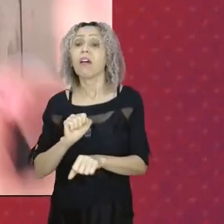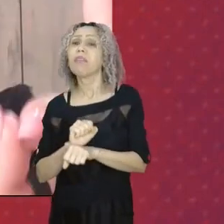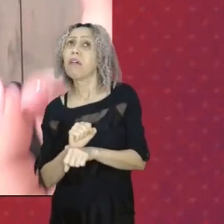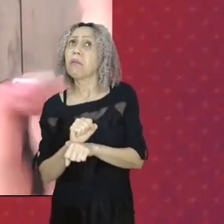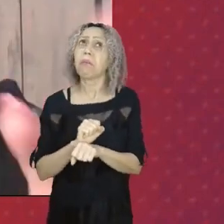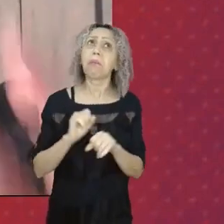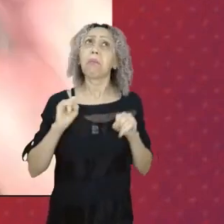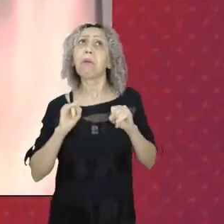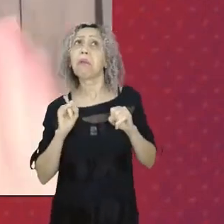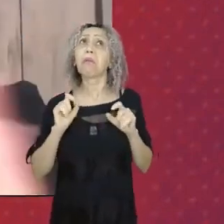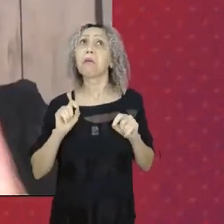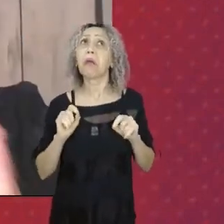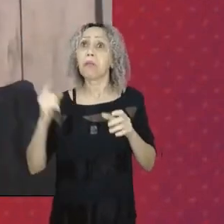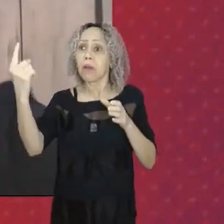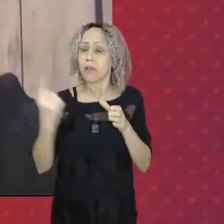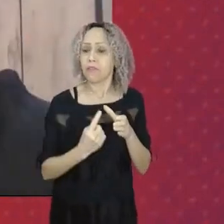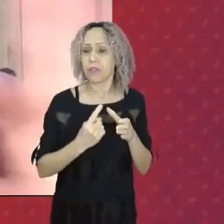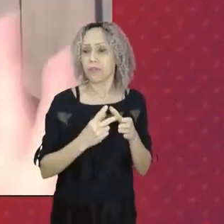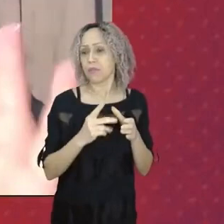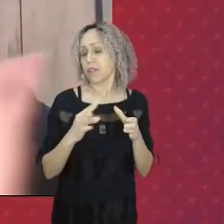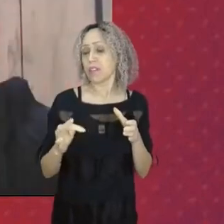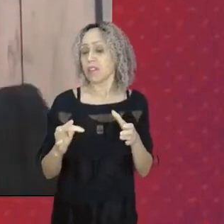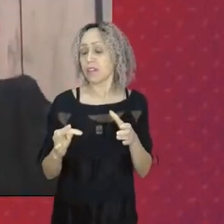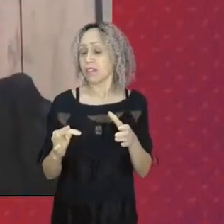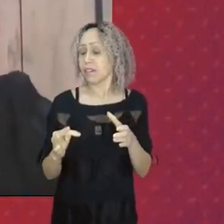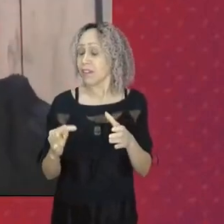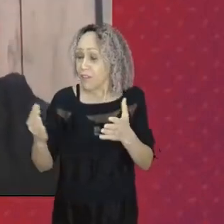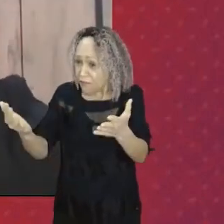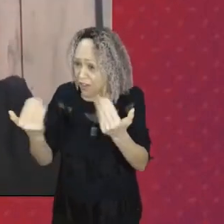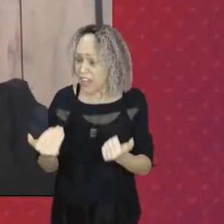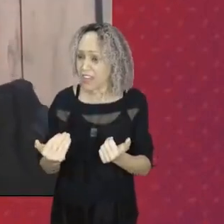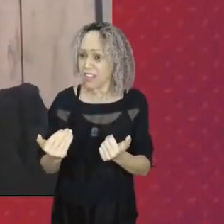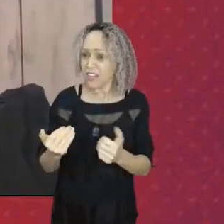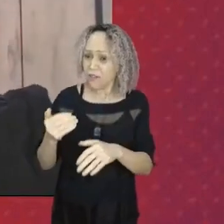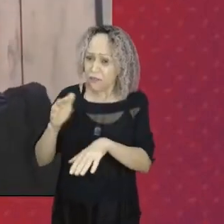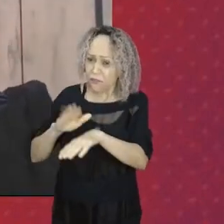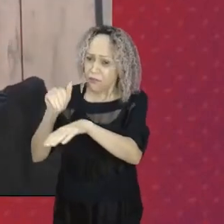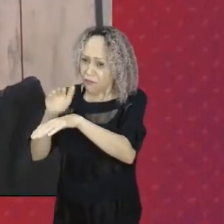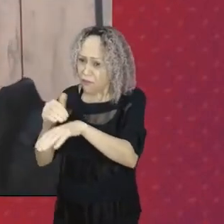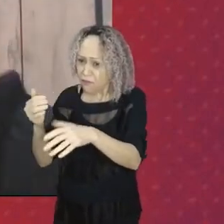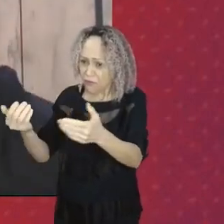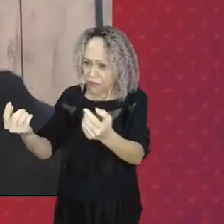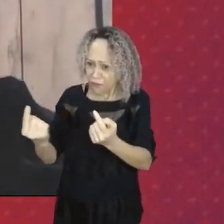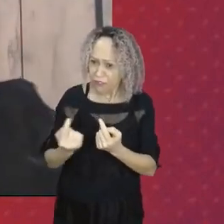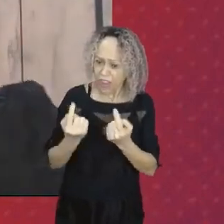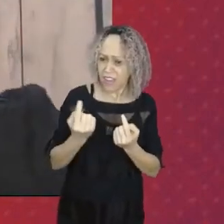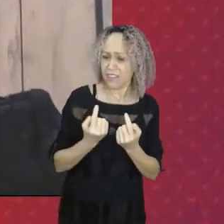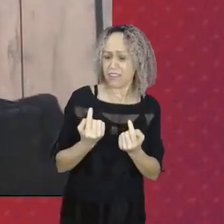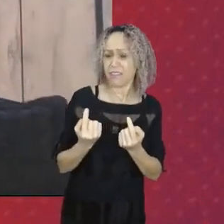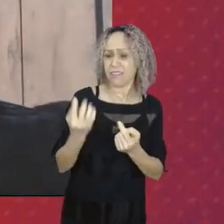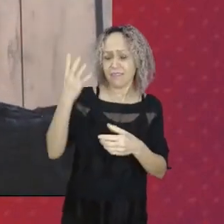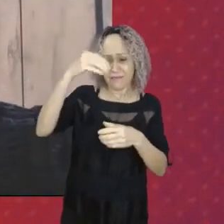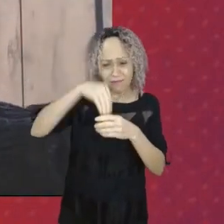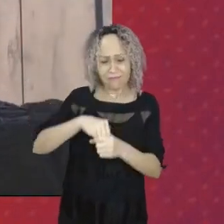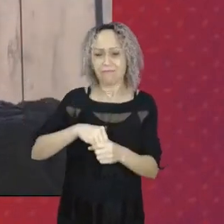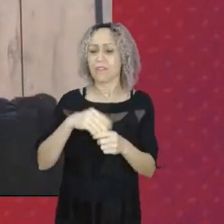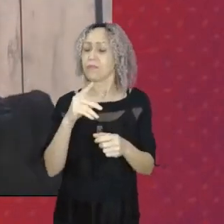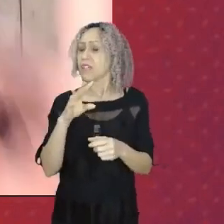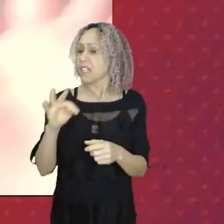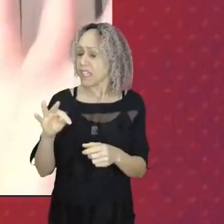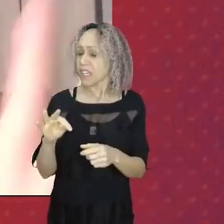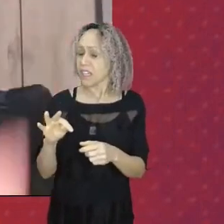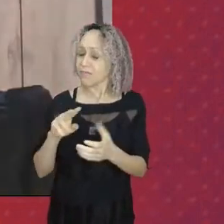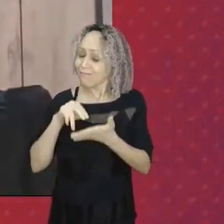pro PT? Venha pro PT, venha somar junto conosco nas trincheiras progressistas do Partido dos